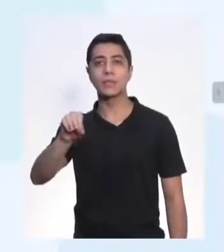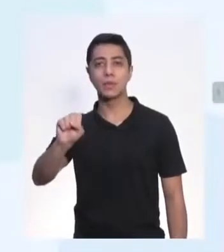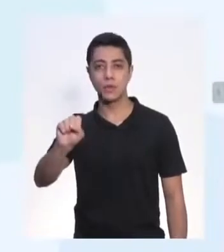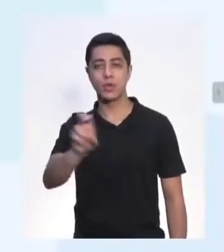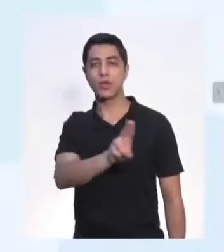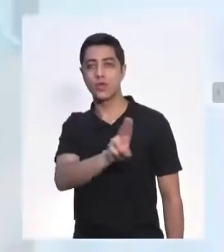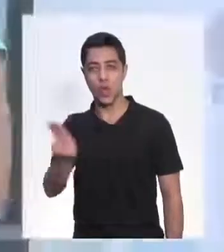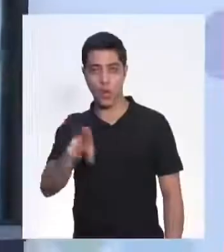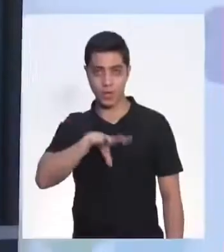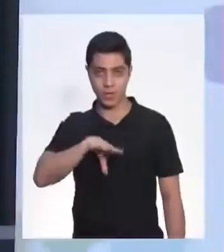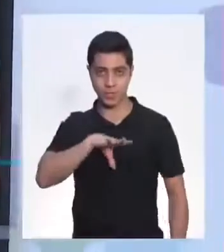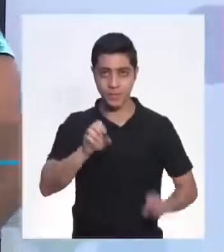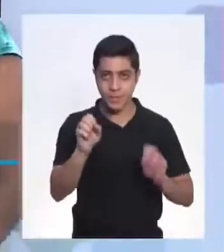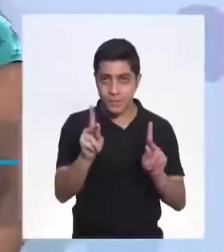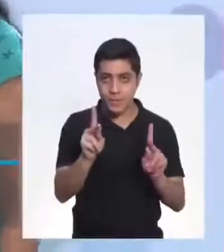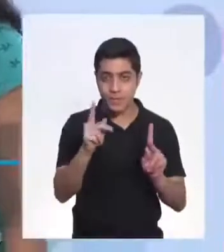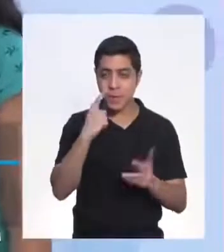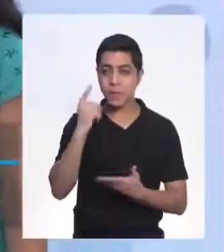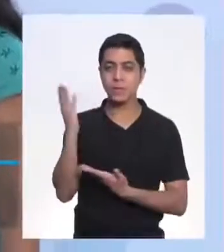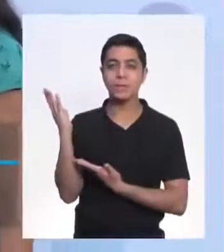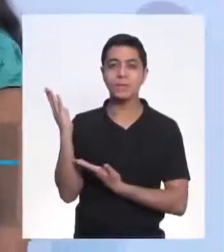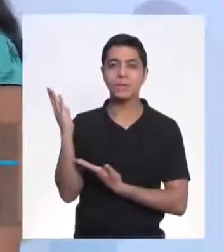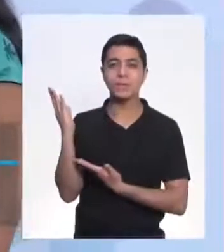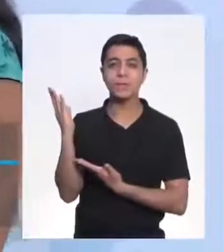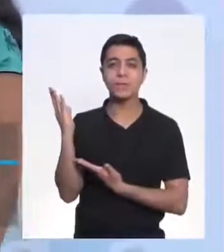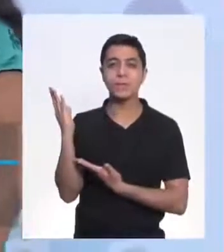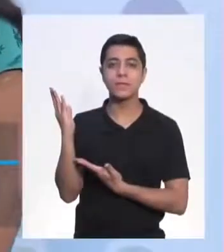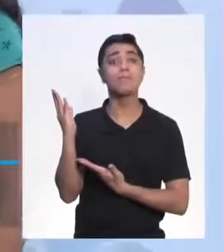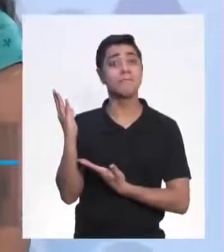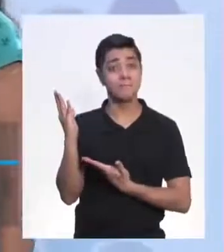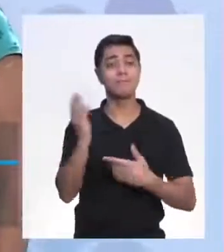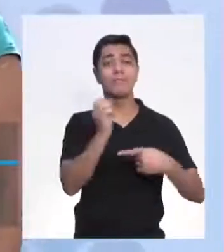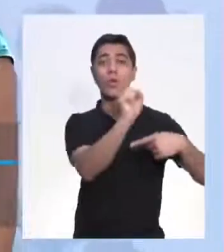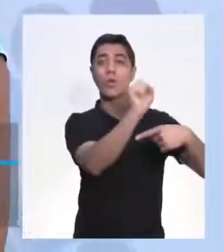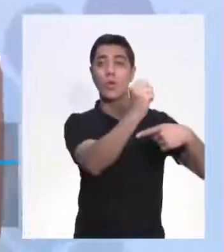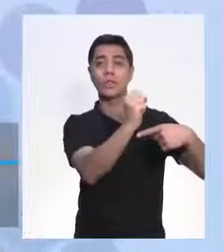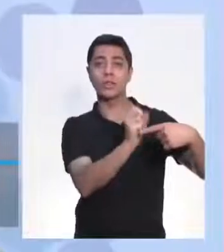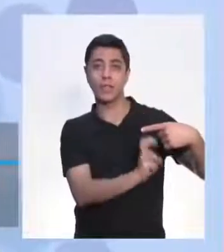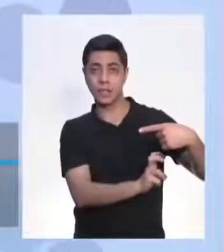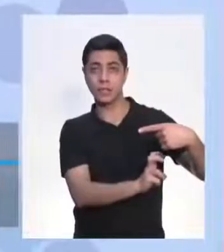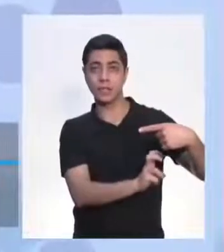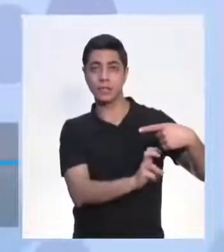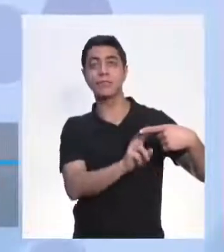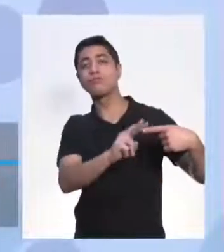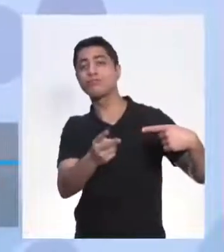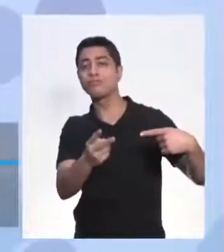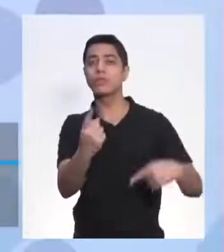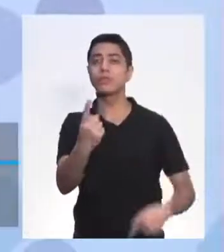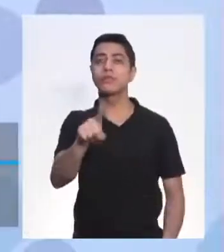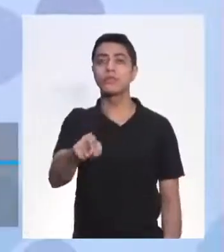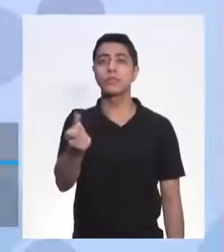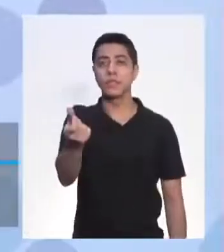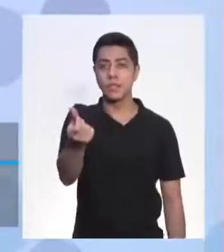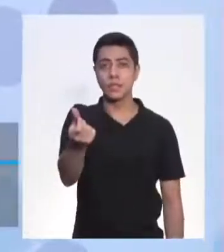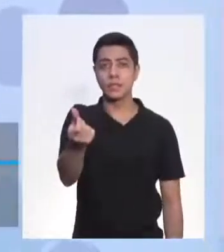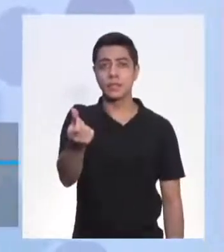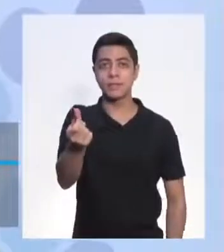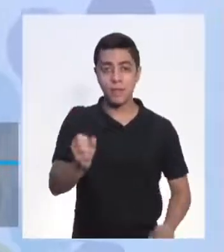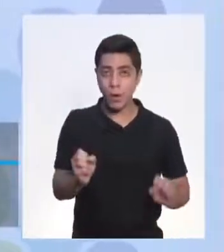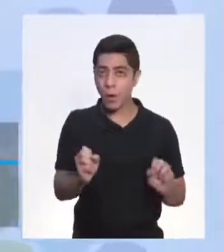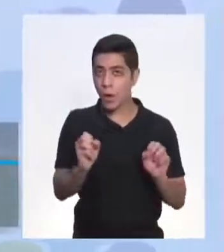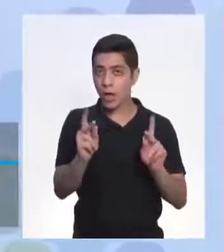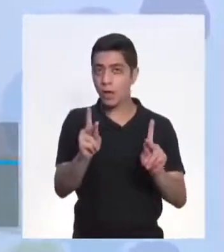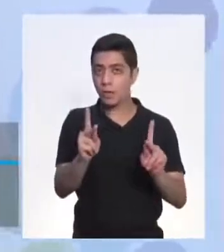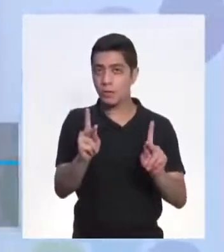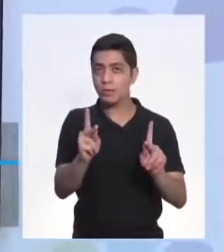8 quintos e ela é igual a 1 inteiro e 6 décimos. Muito bem. Na letra B,